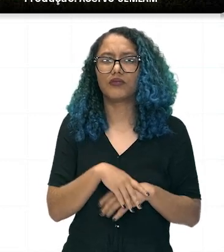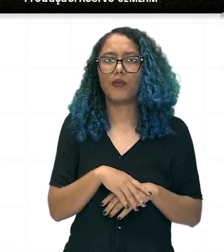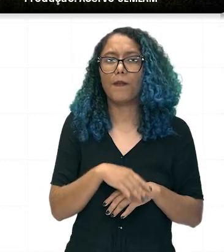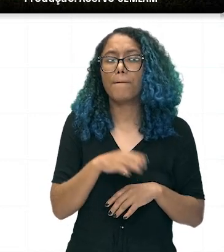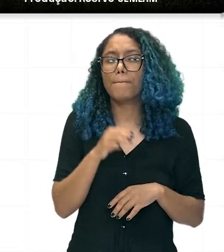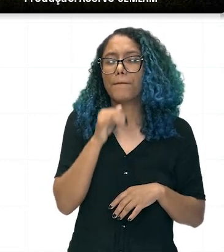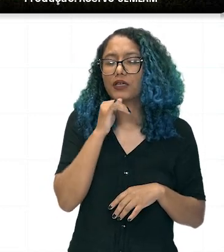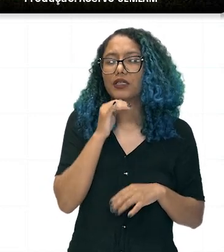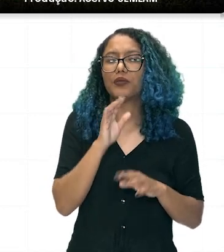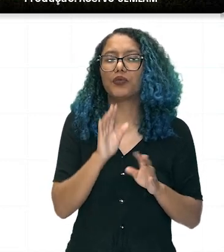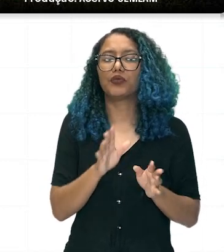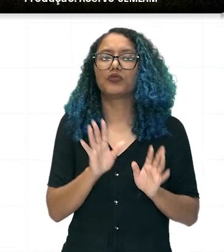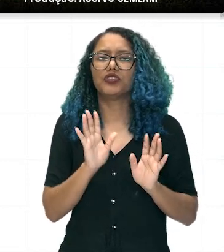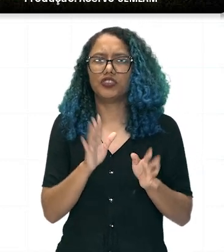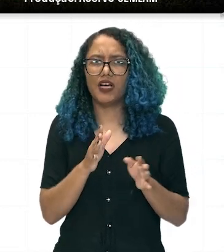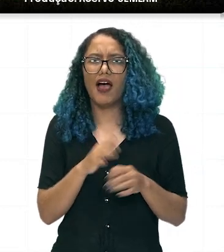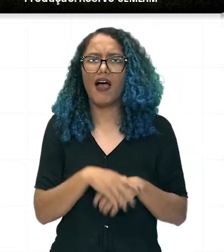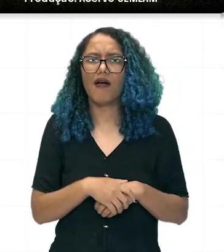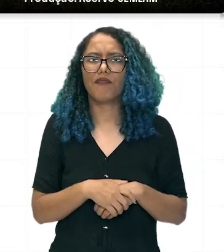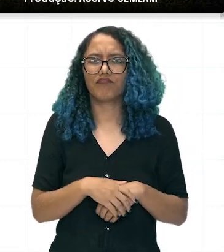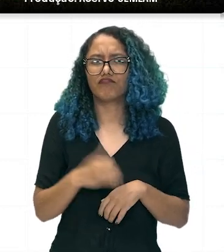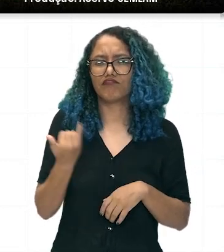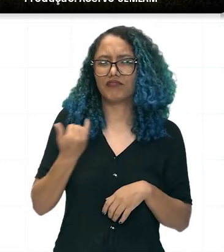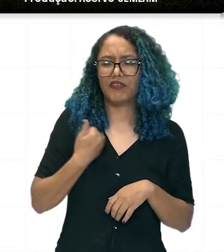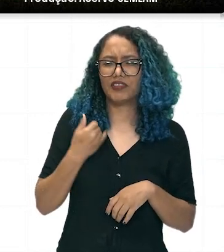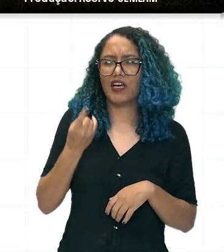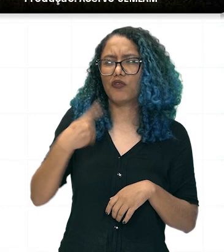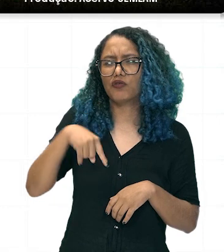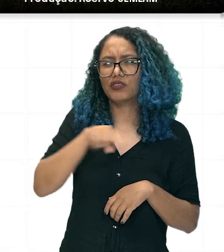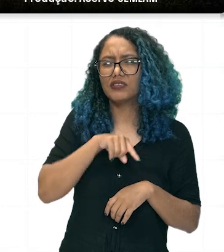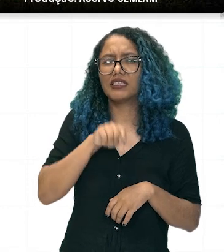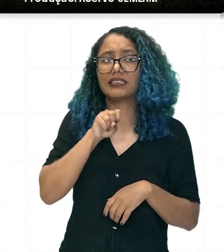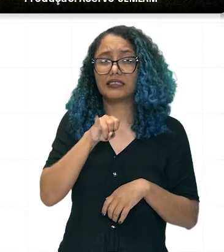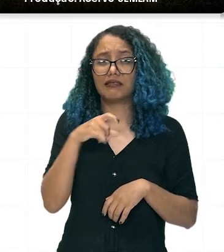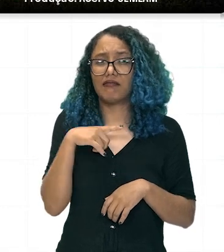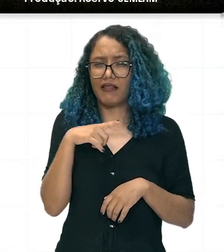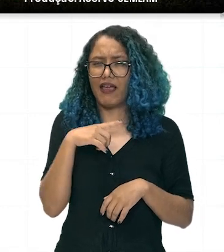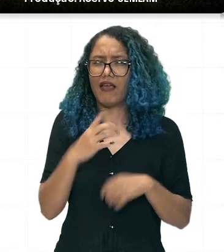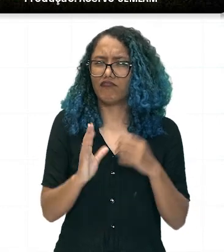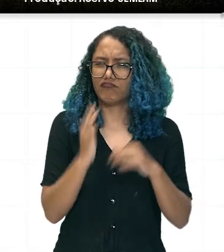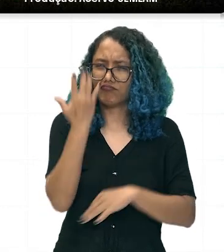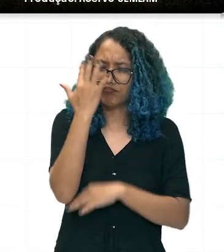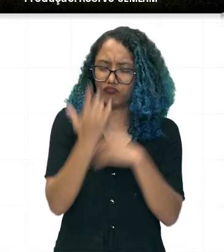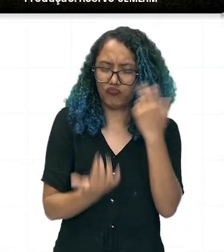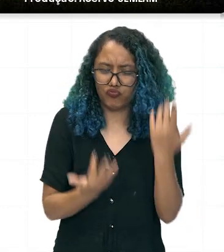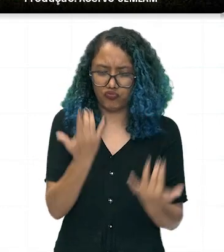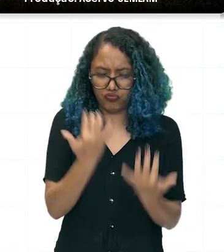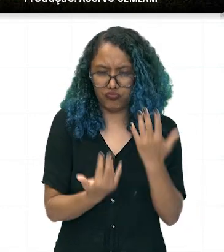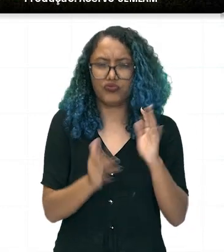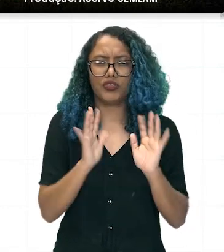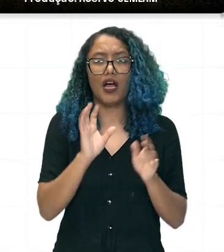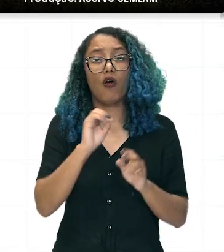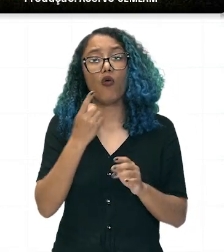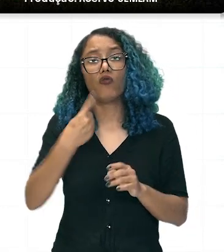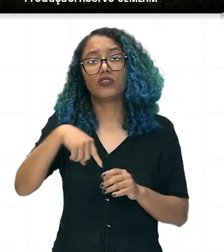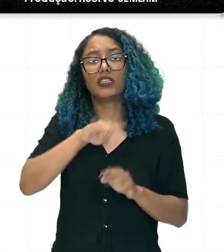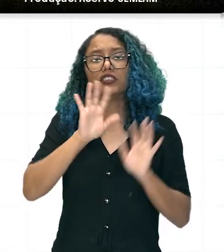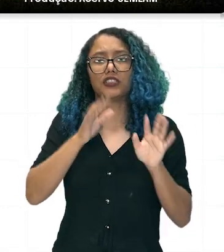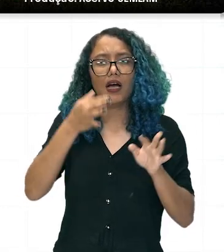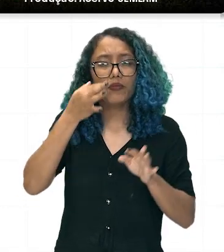que na sua região teve um incêndio florestal? Ou será se você já sentiu de